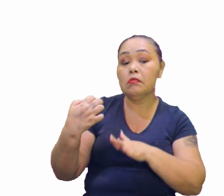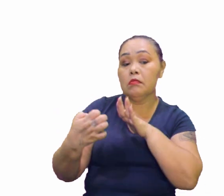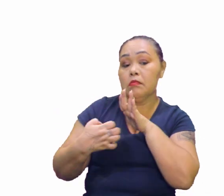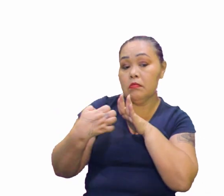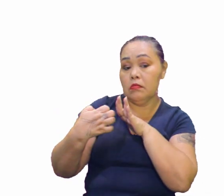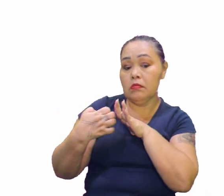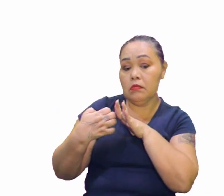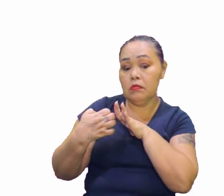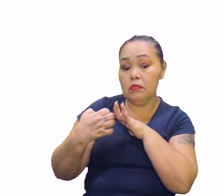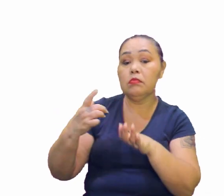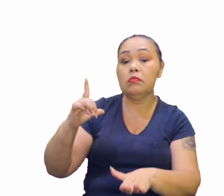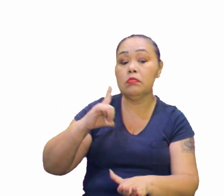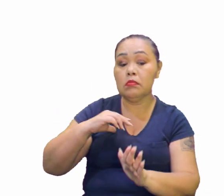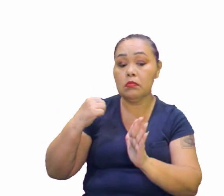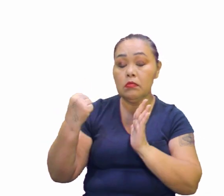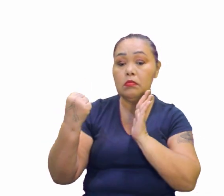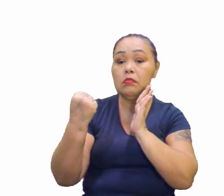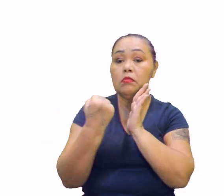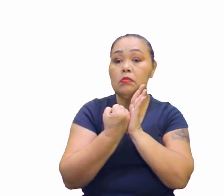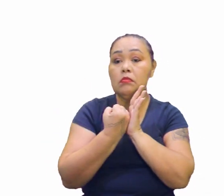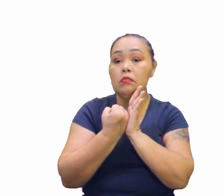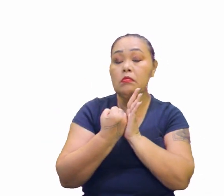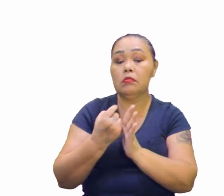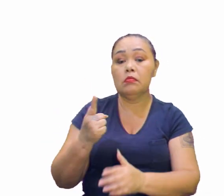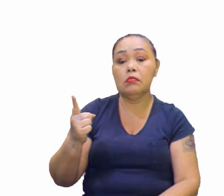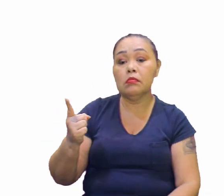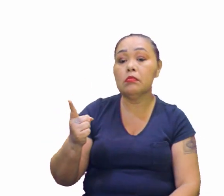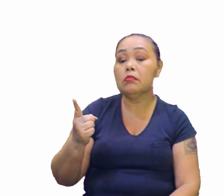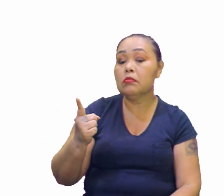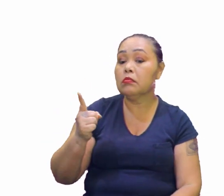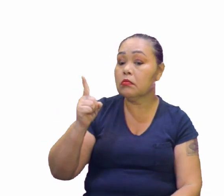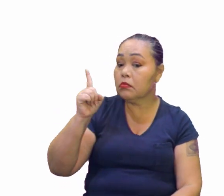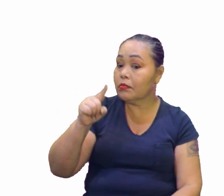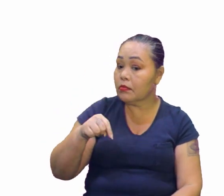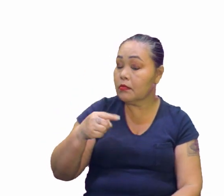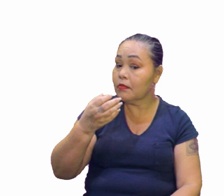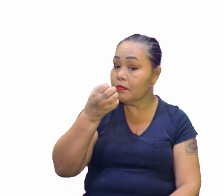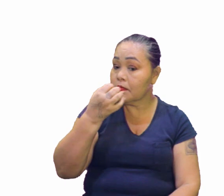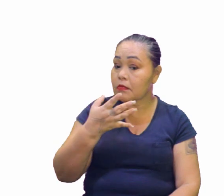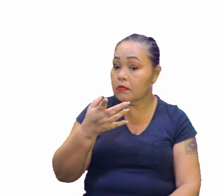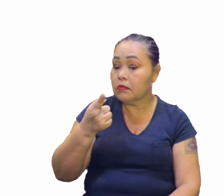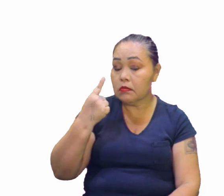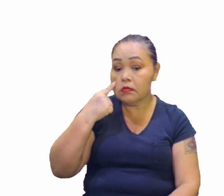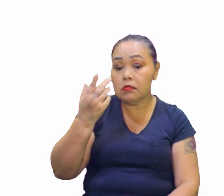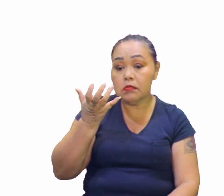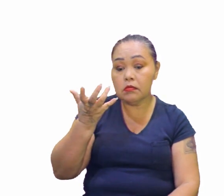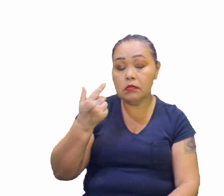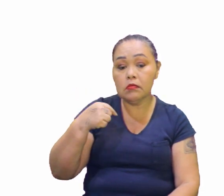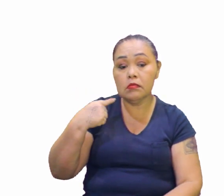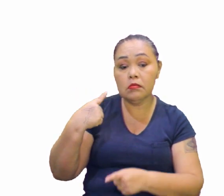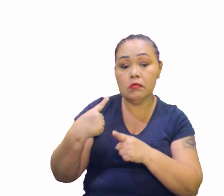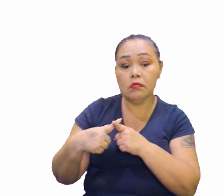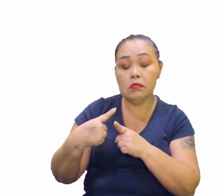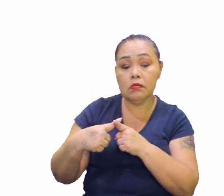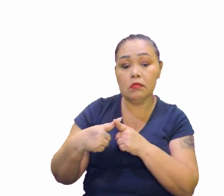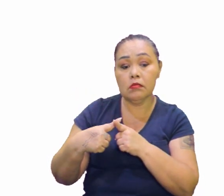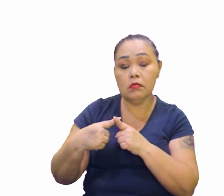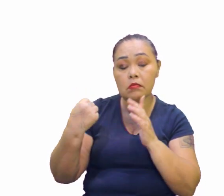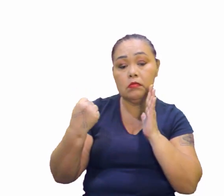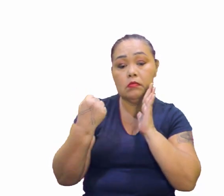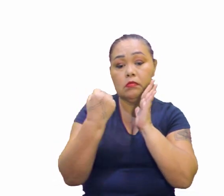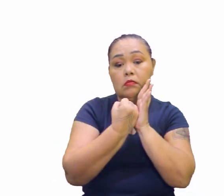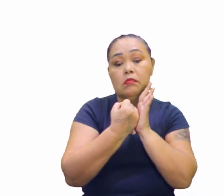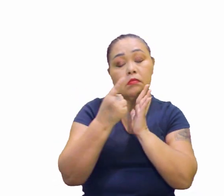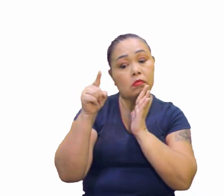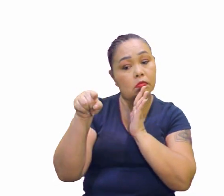empresas que têm esse selo, elas são bem vistas e bem quistas, né, porque São selos que